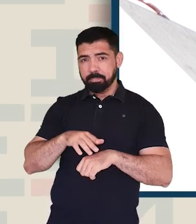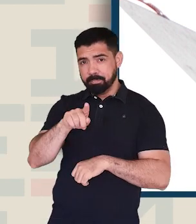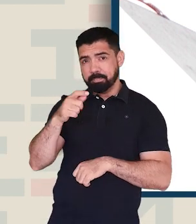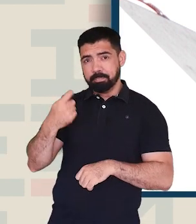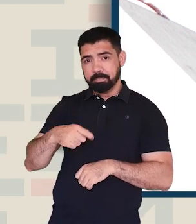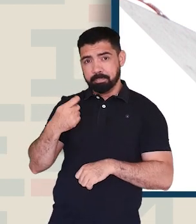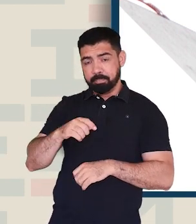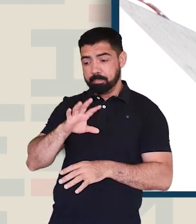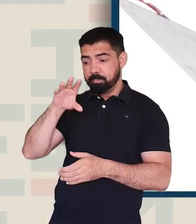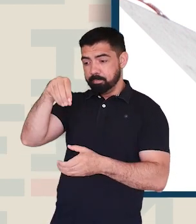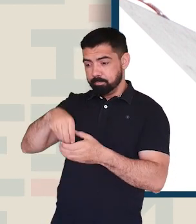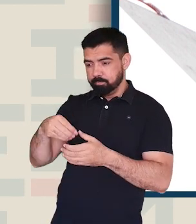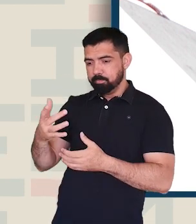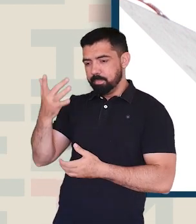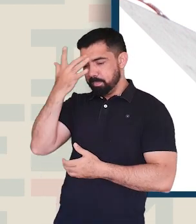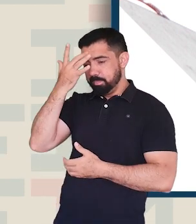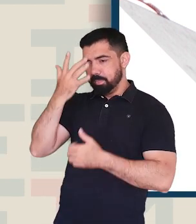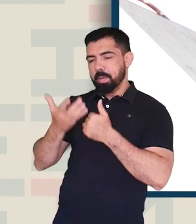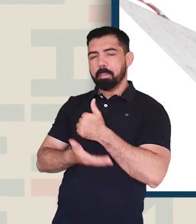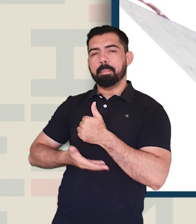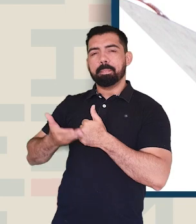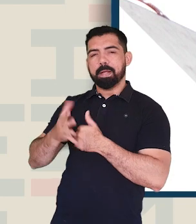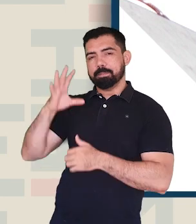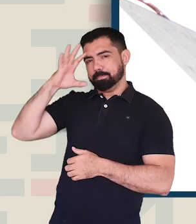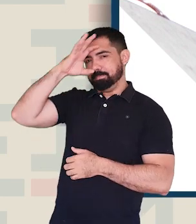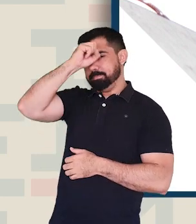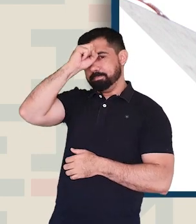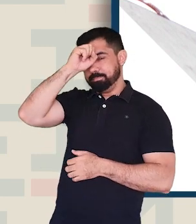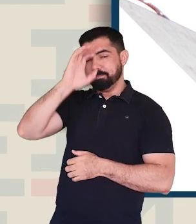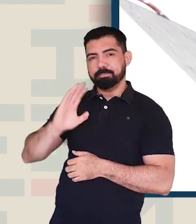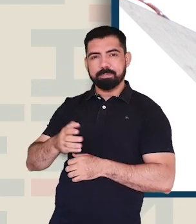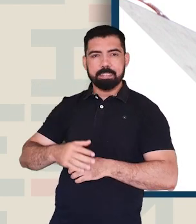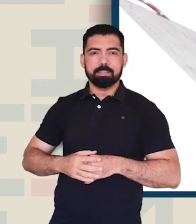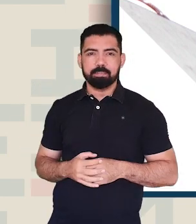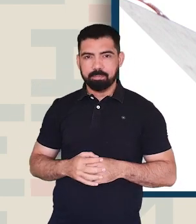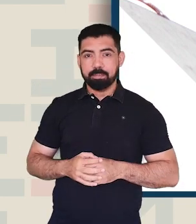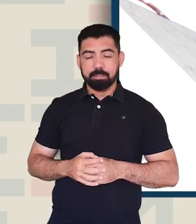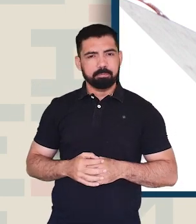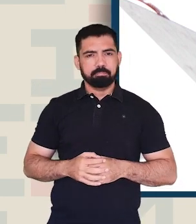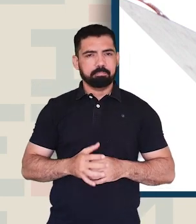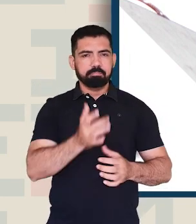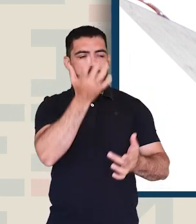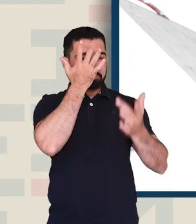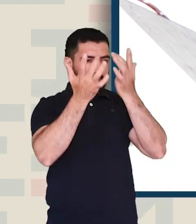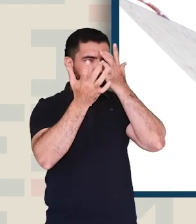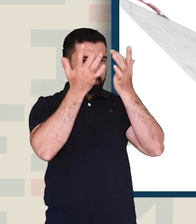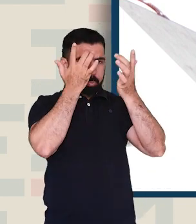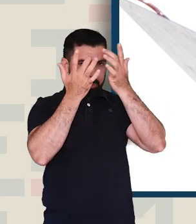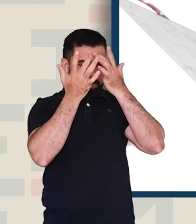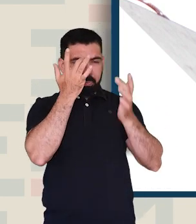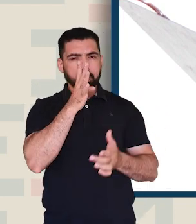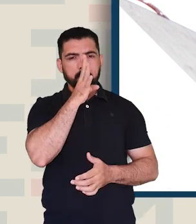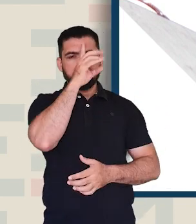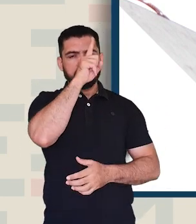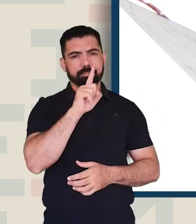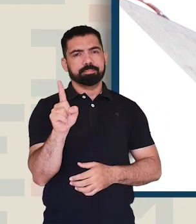Colocar dentro de você como uma base. Eu aprendi essa progressão. Não vai ser no decoreba que você vai virar um